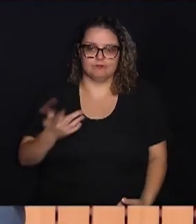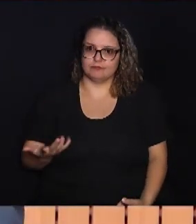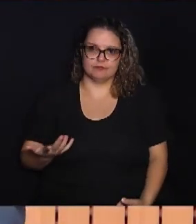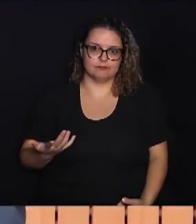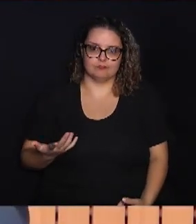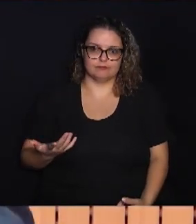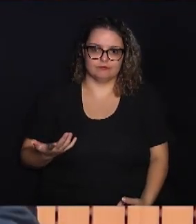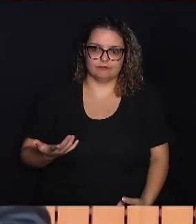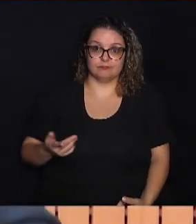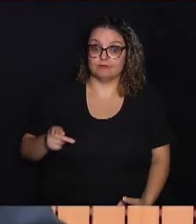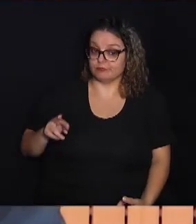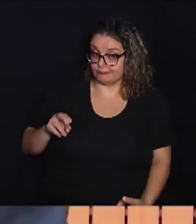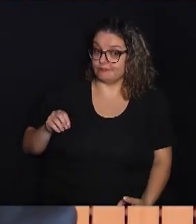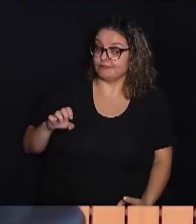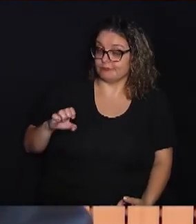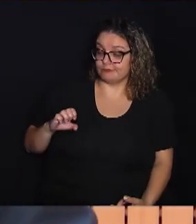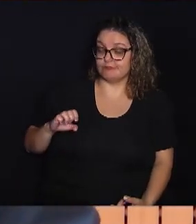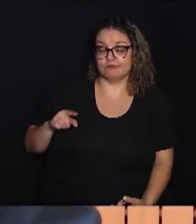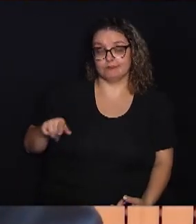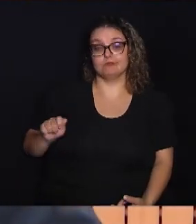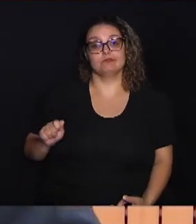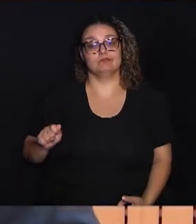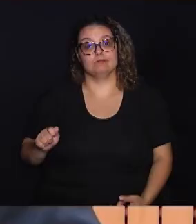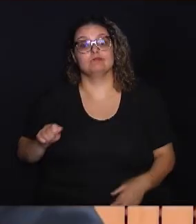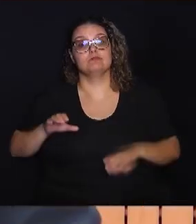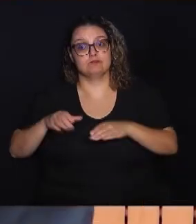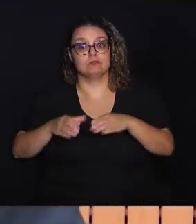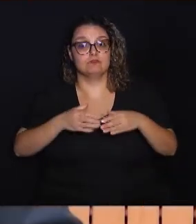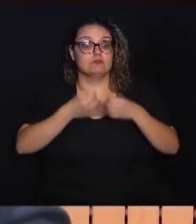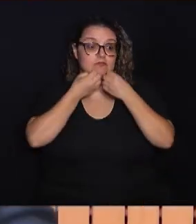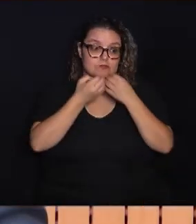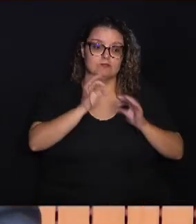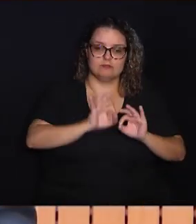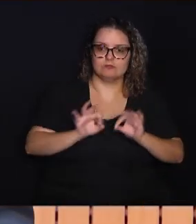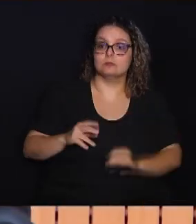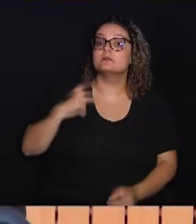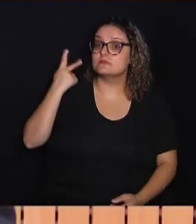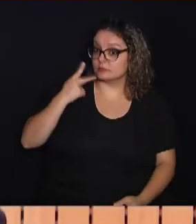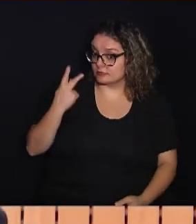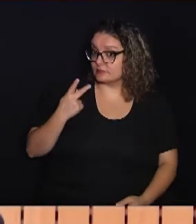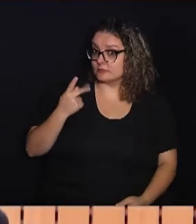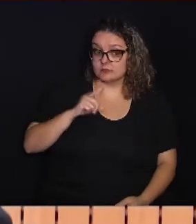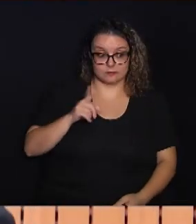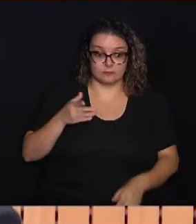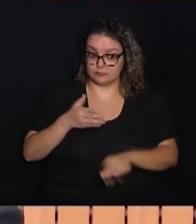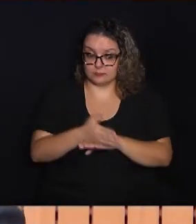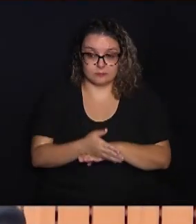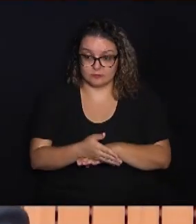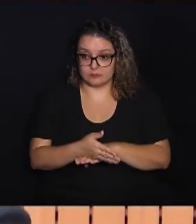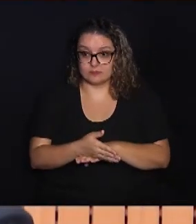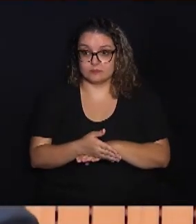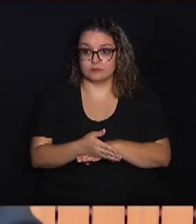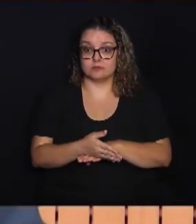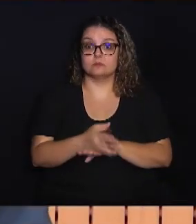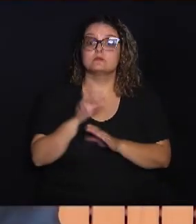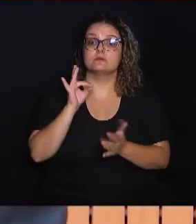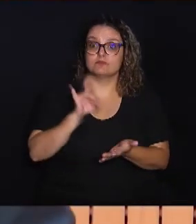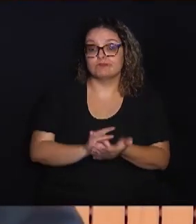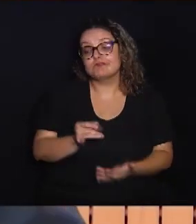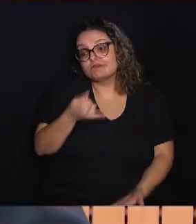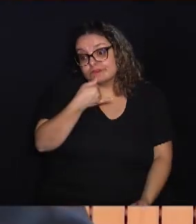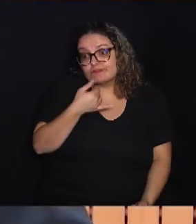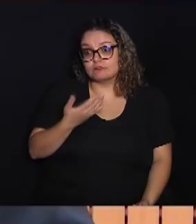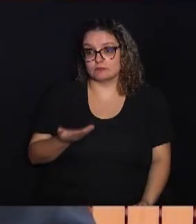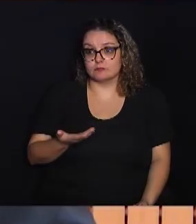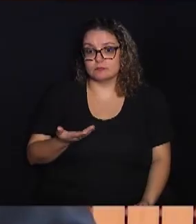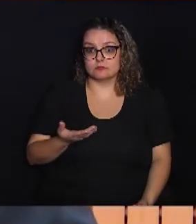proeza e é equipe aqu eles montaram boas equipes e aos veread que não entraram eu realmente eu lamento porque